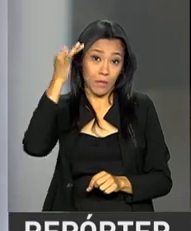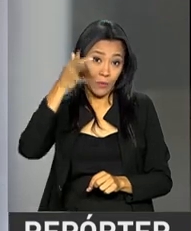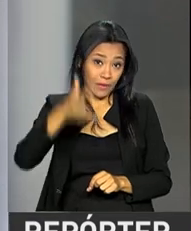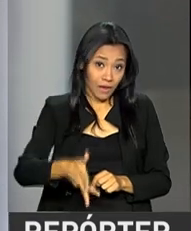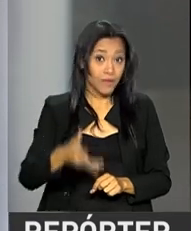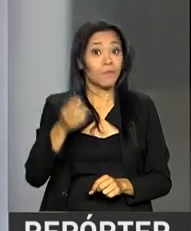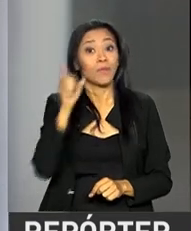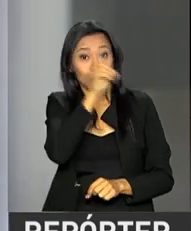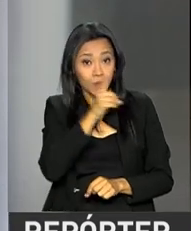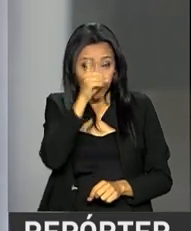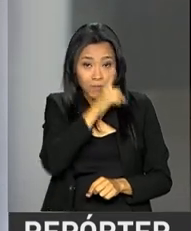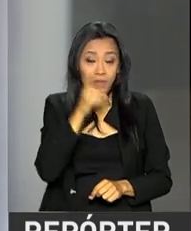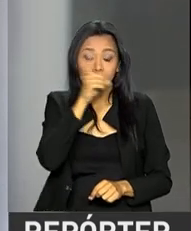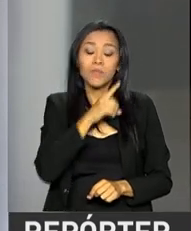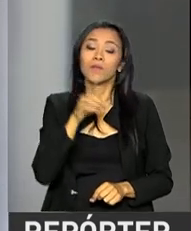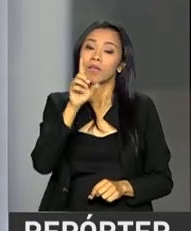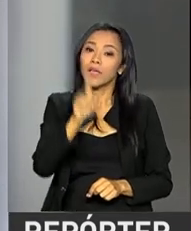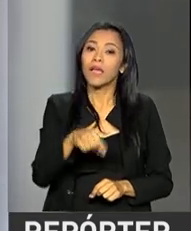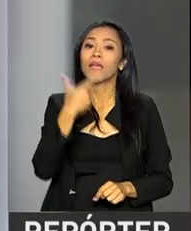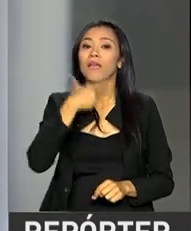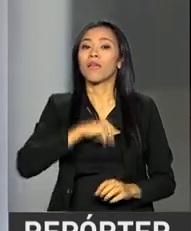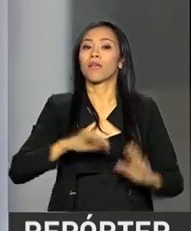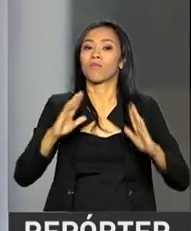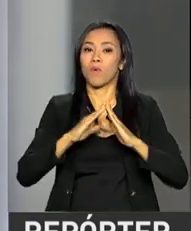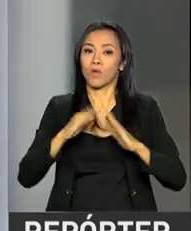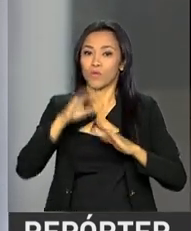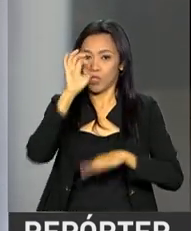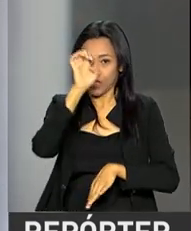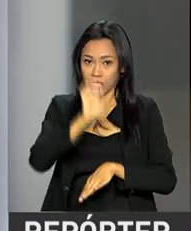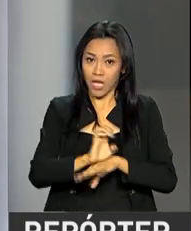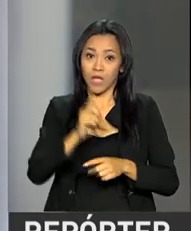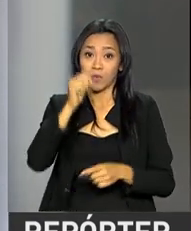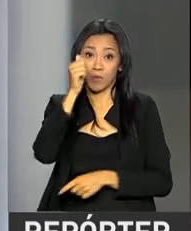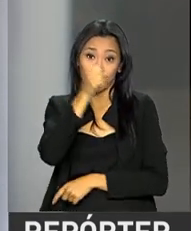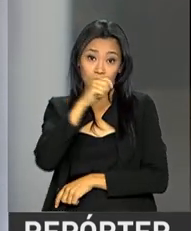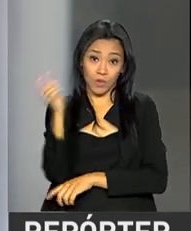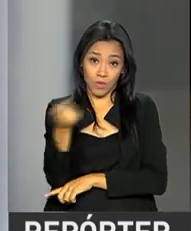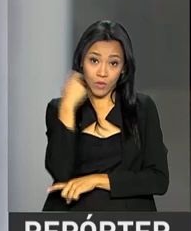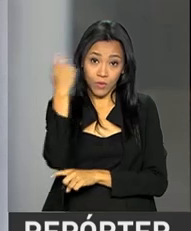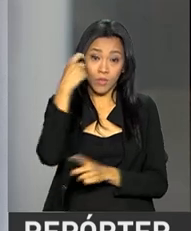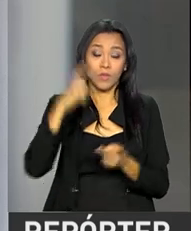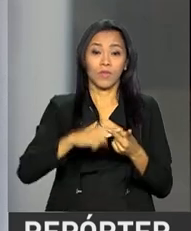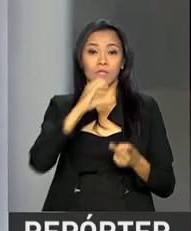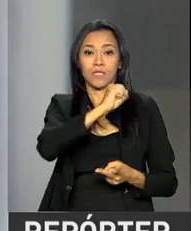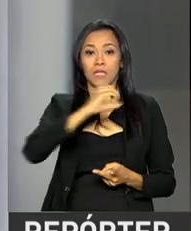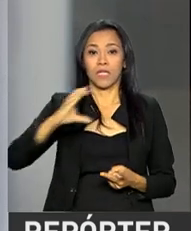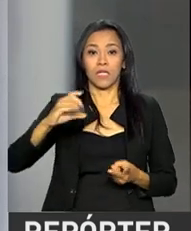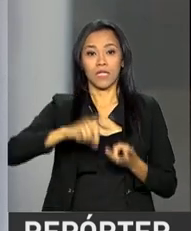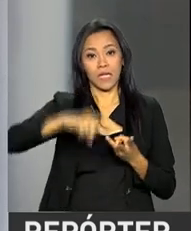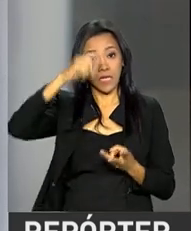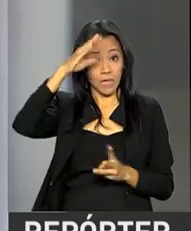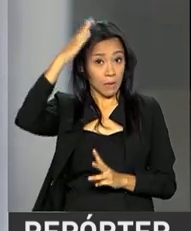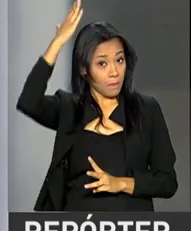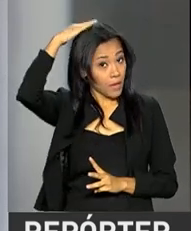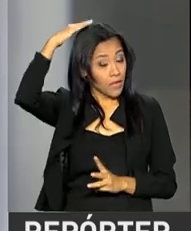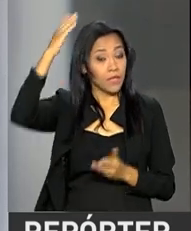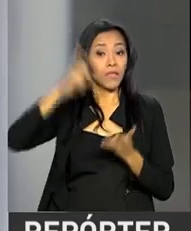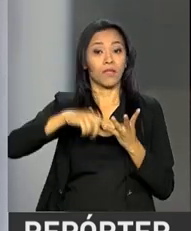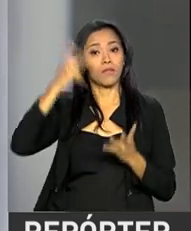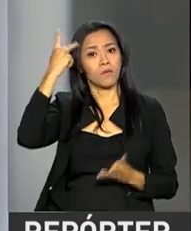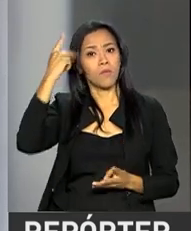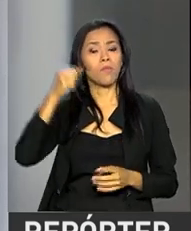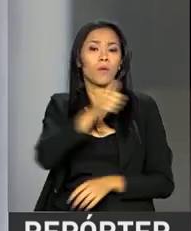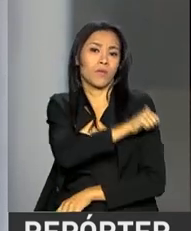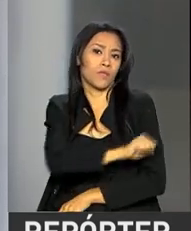domingo e vale para os moradores da dos estados do rio grande do sul santa catarina paraná são paulo rio de janeiro